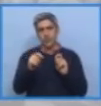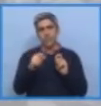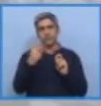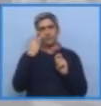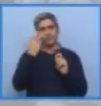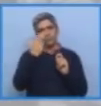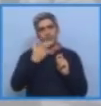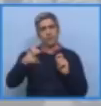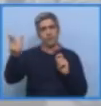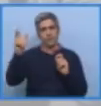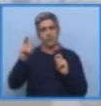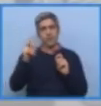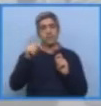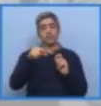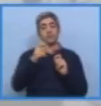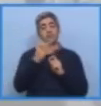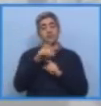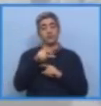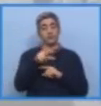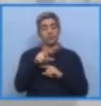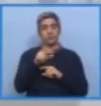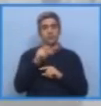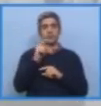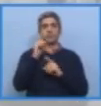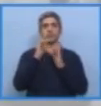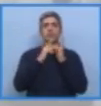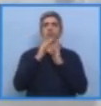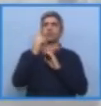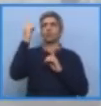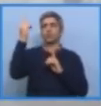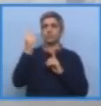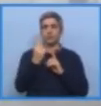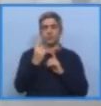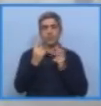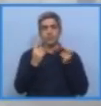nossa vida, e neste episódio em particular com esta vinda de Jesus, que aparece no